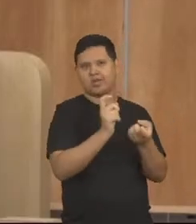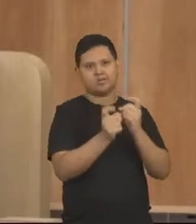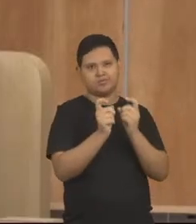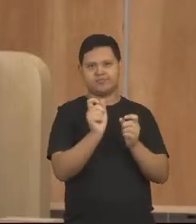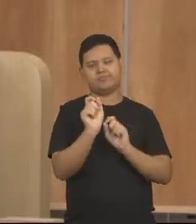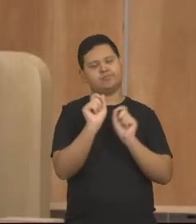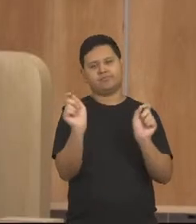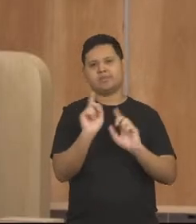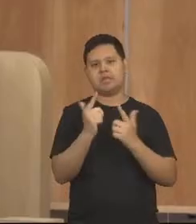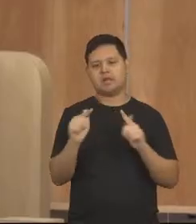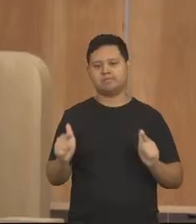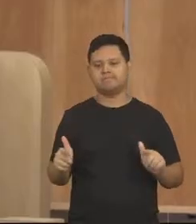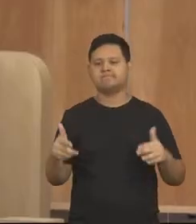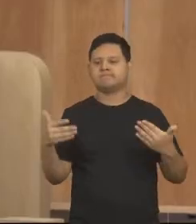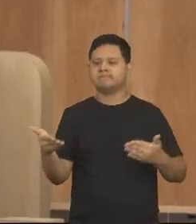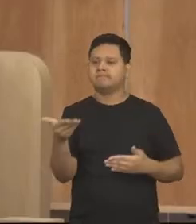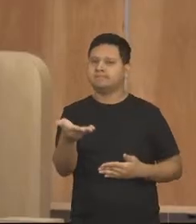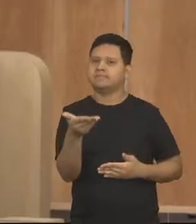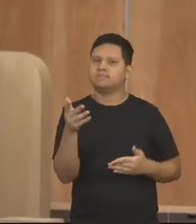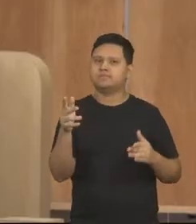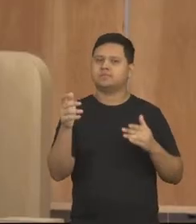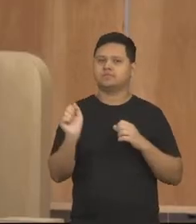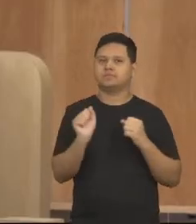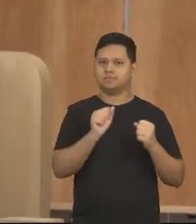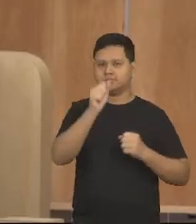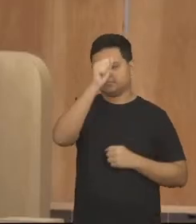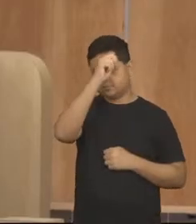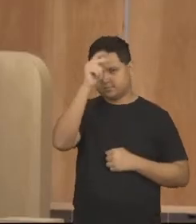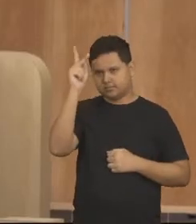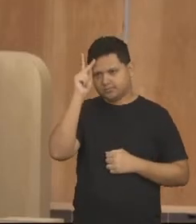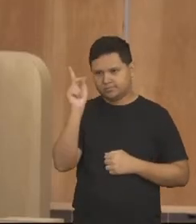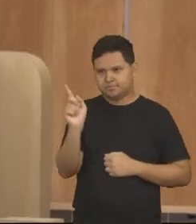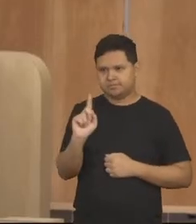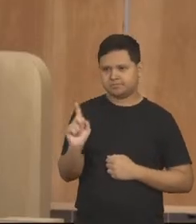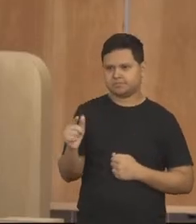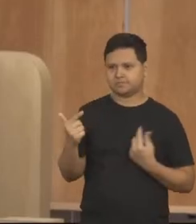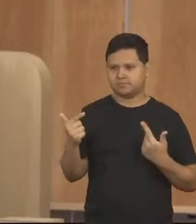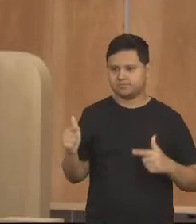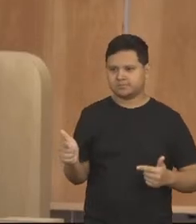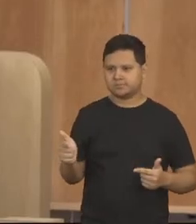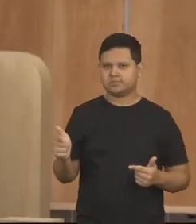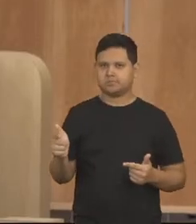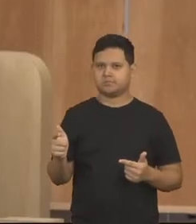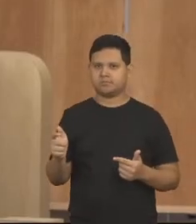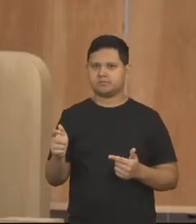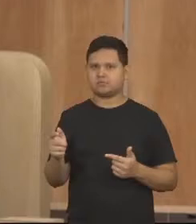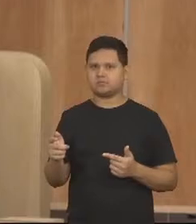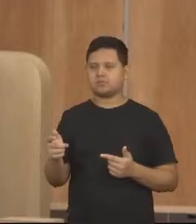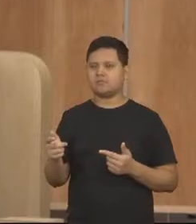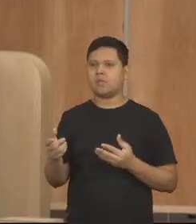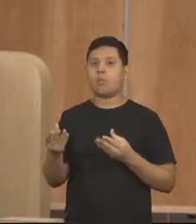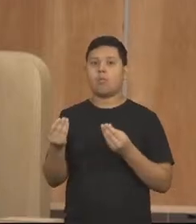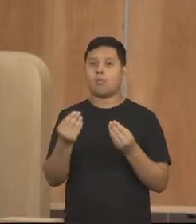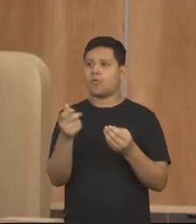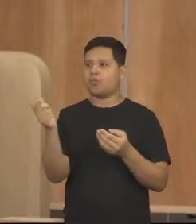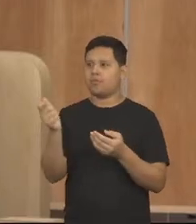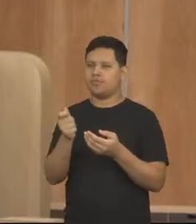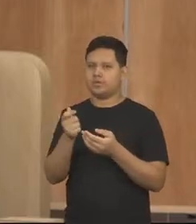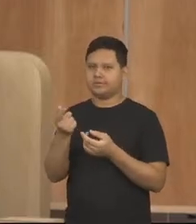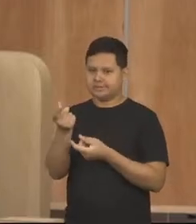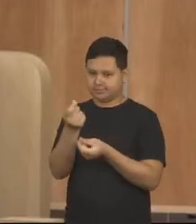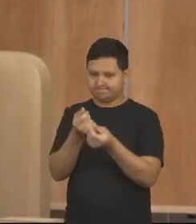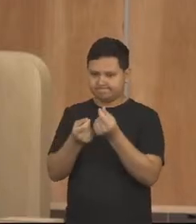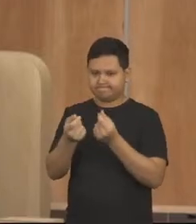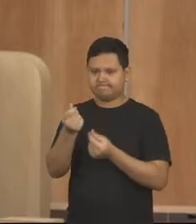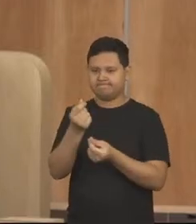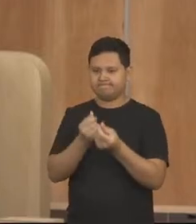ideias. Então, já que o poder público não tem tantos equipamentos a fim de